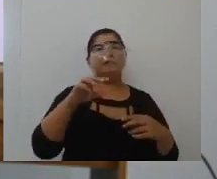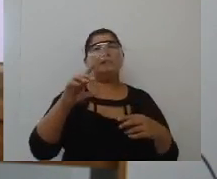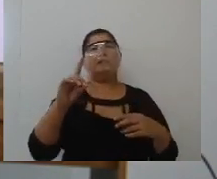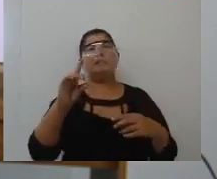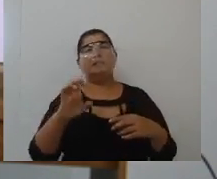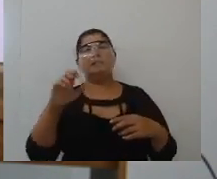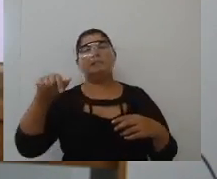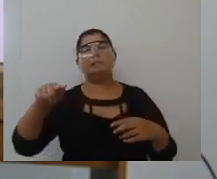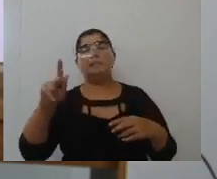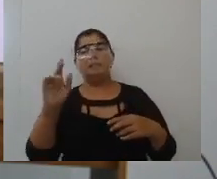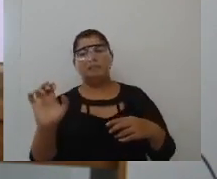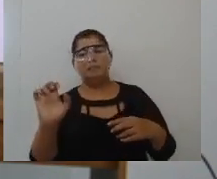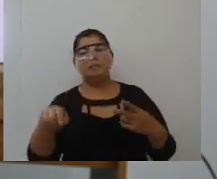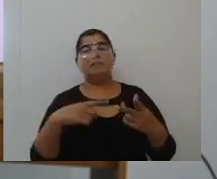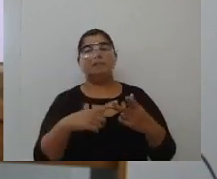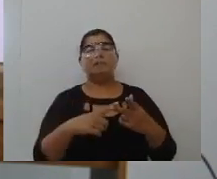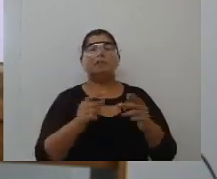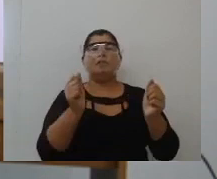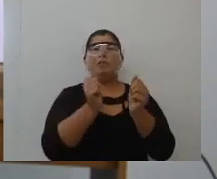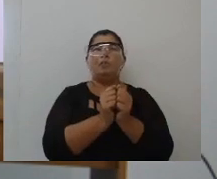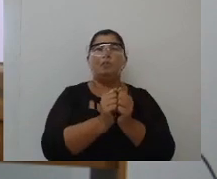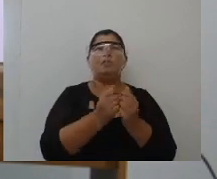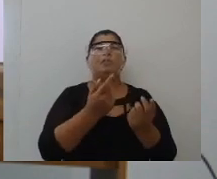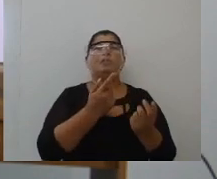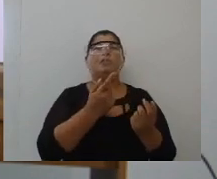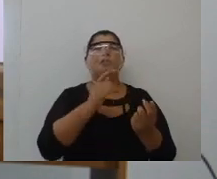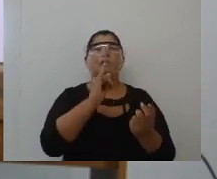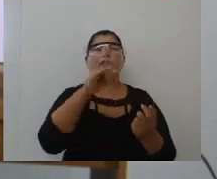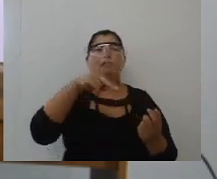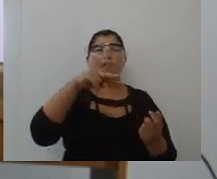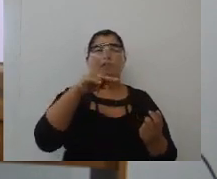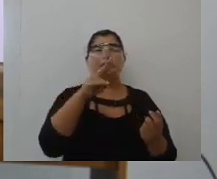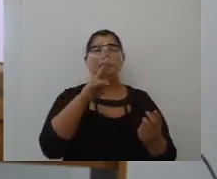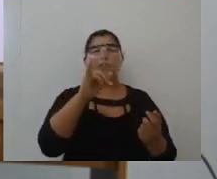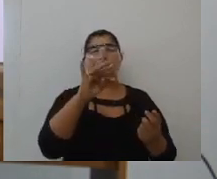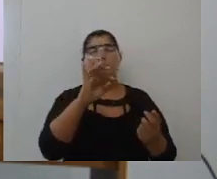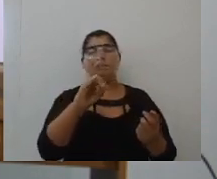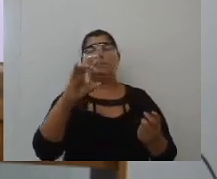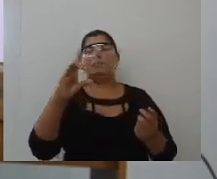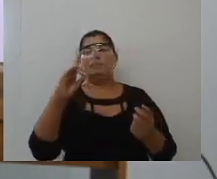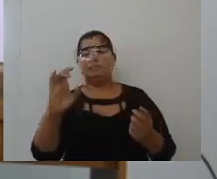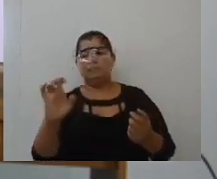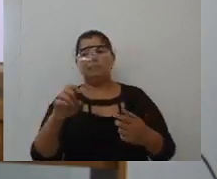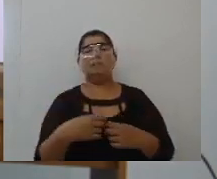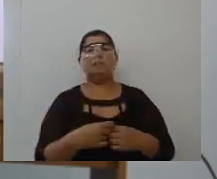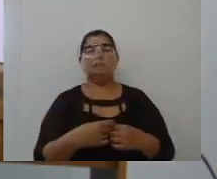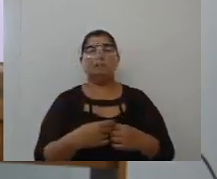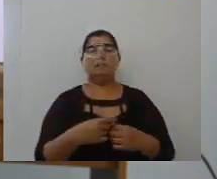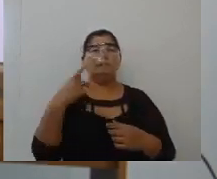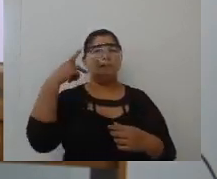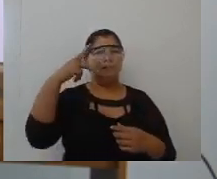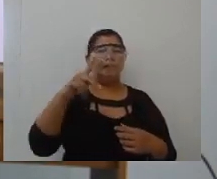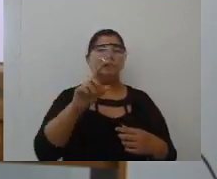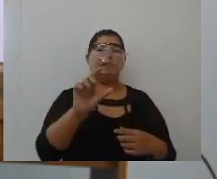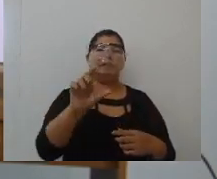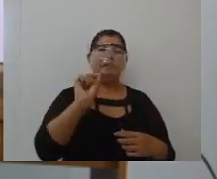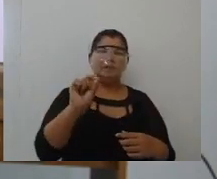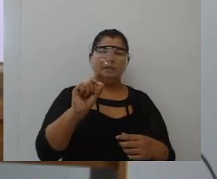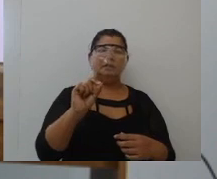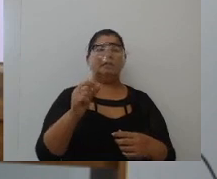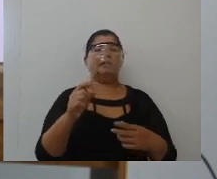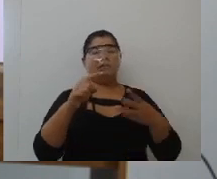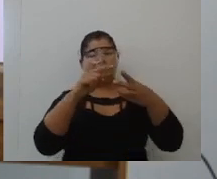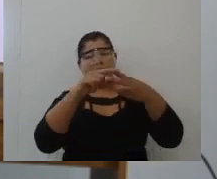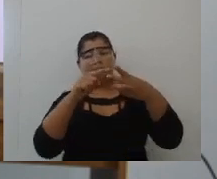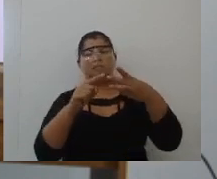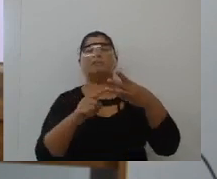intuito de, para que, são conjunções finais importantíssimas para a hora da nossa